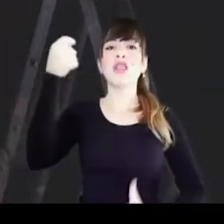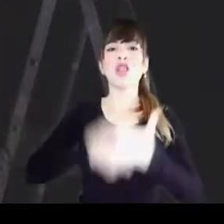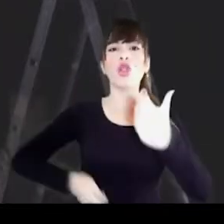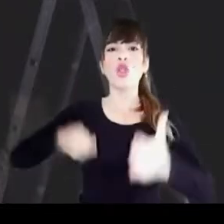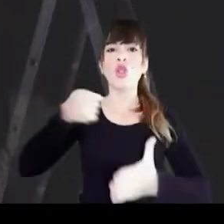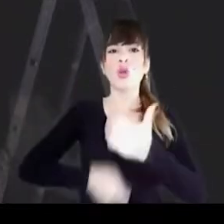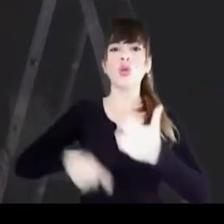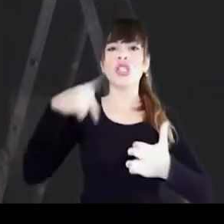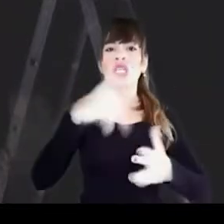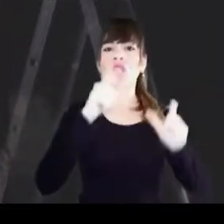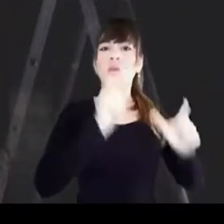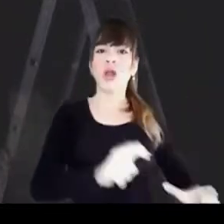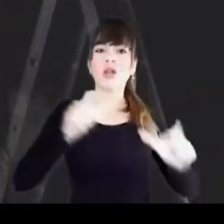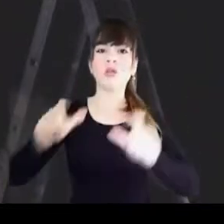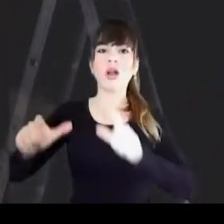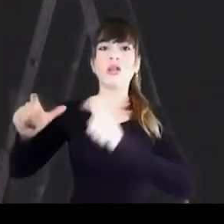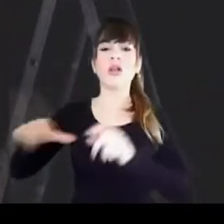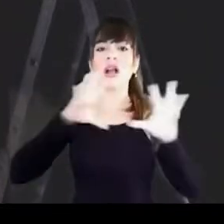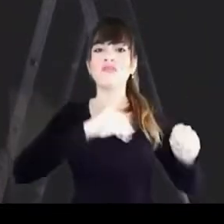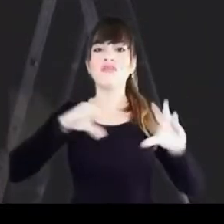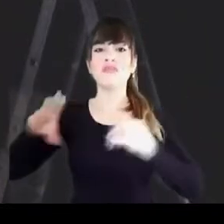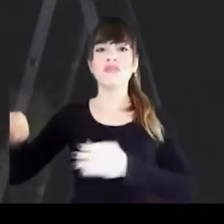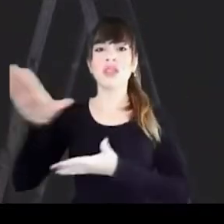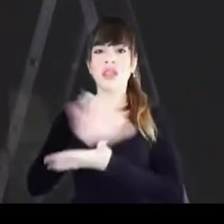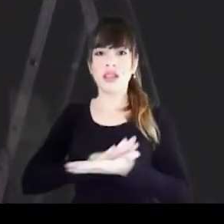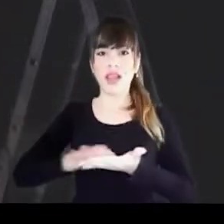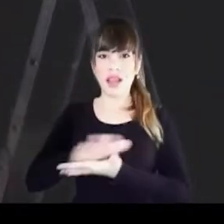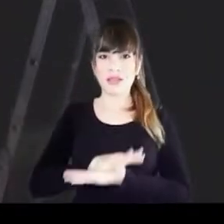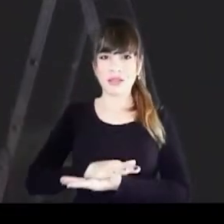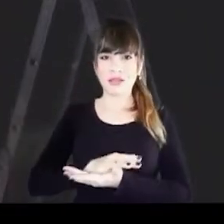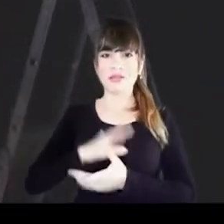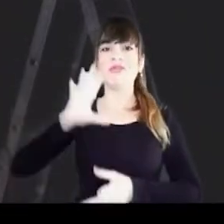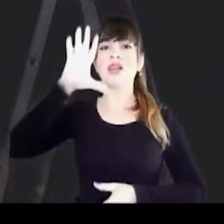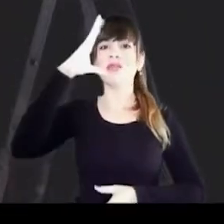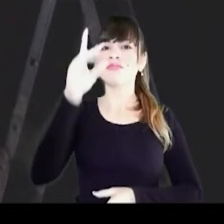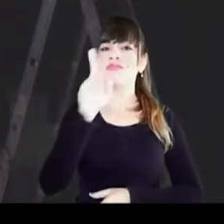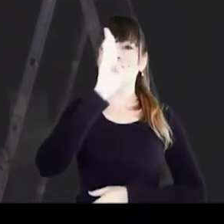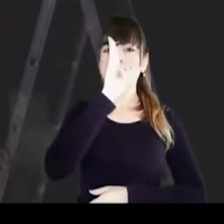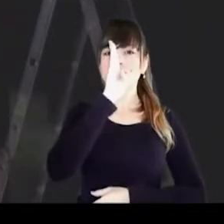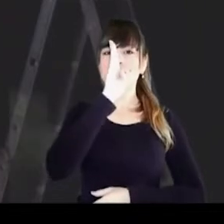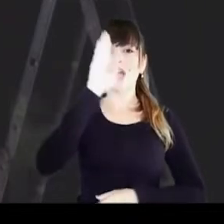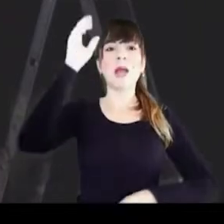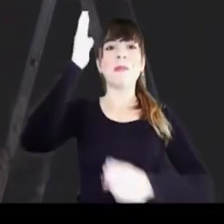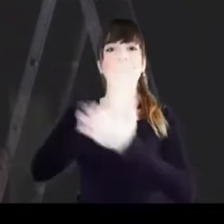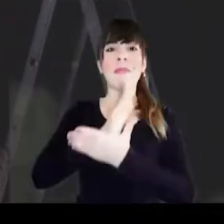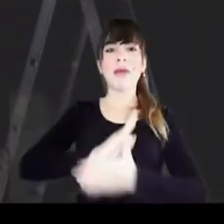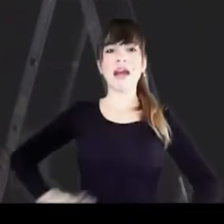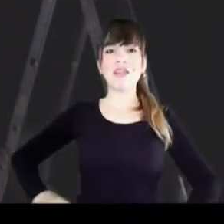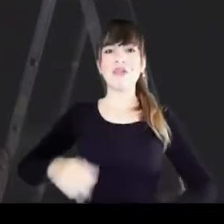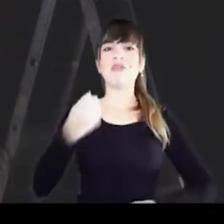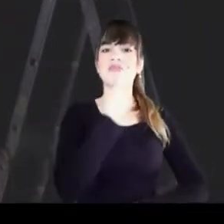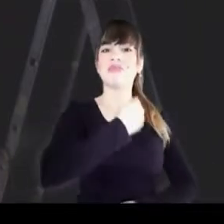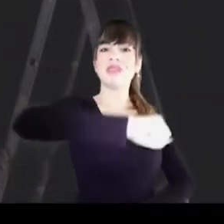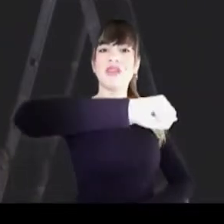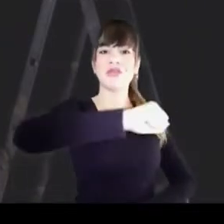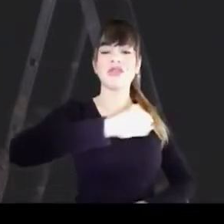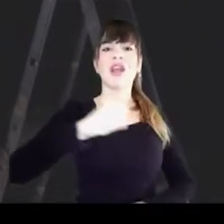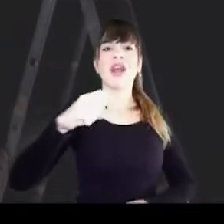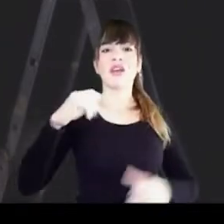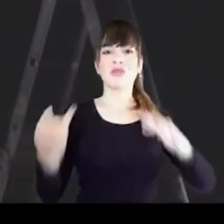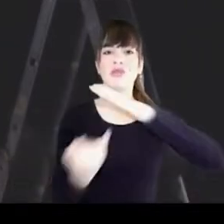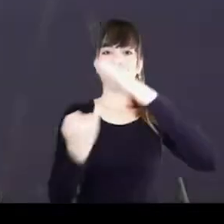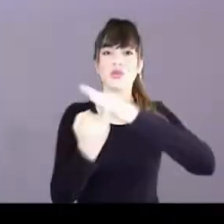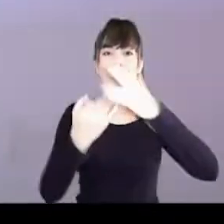luta pela demarcação de suas terras. Ao romper o silêncio, desafiaram na